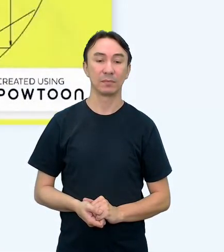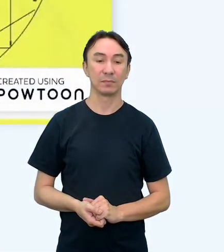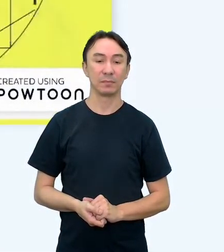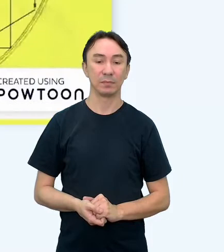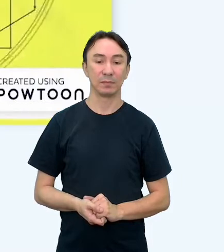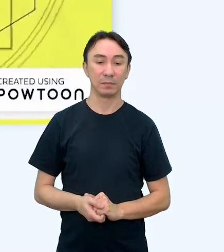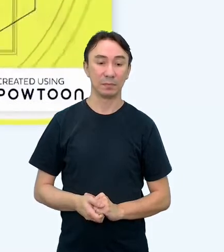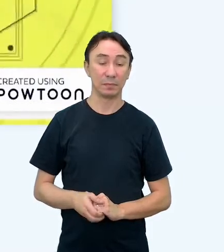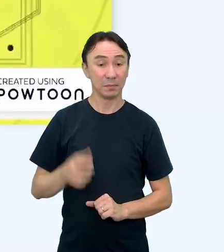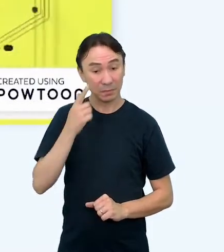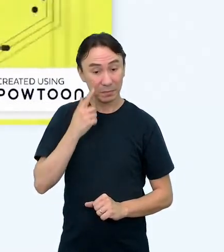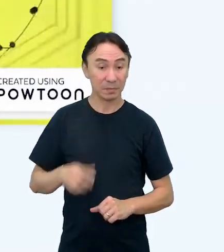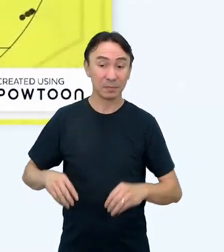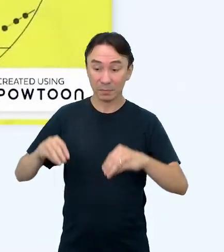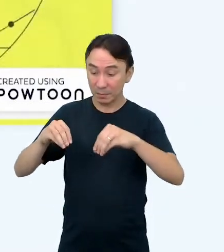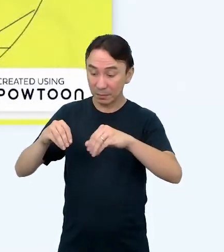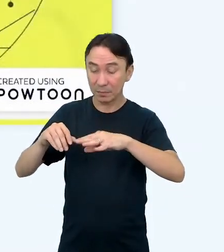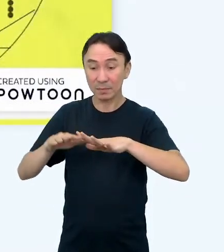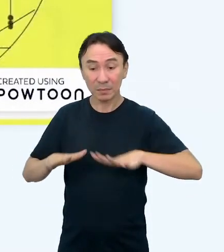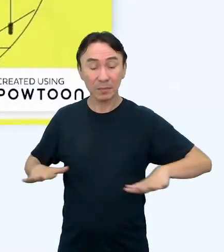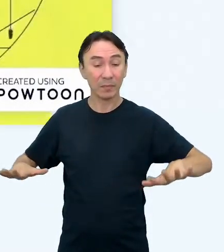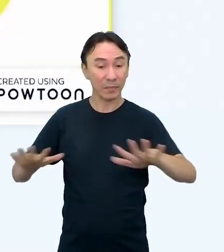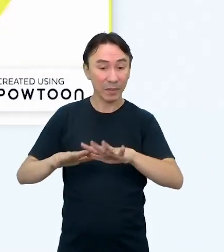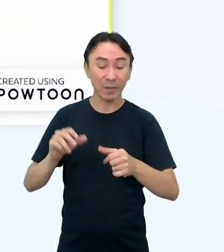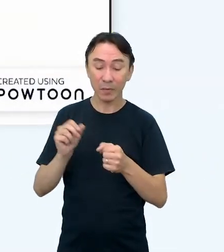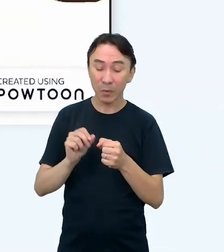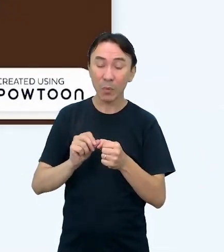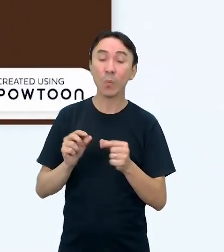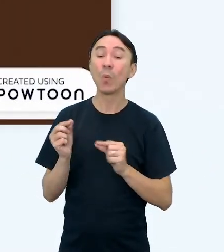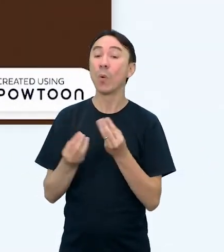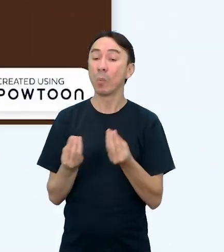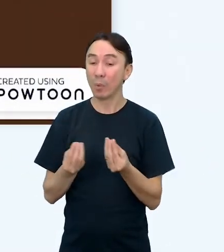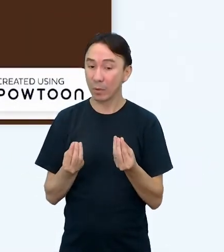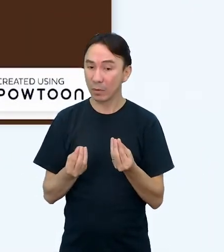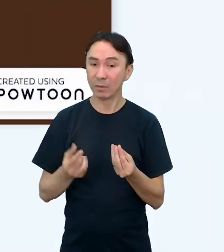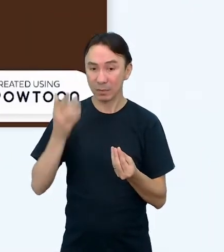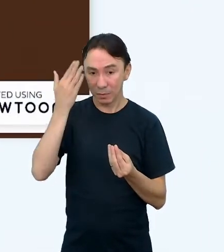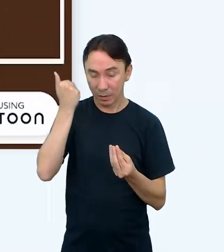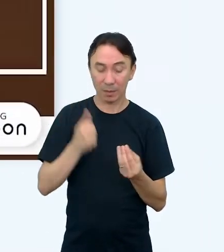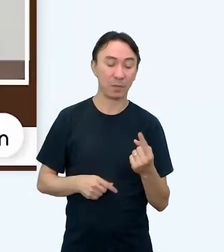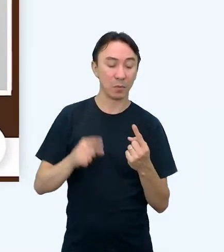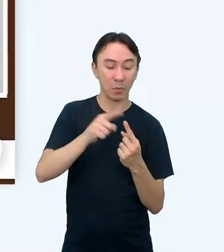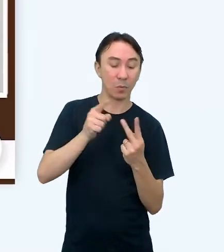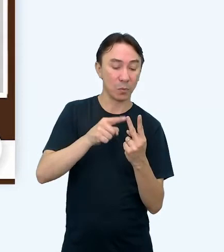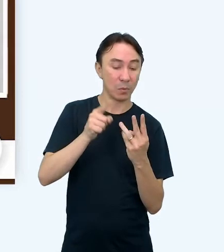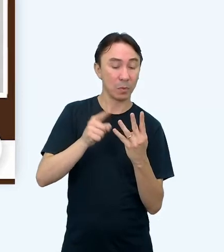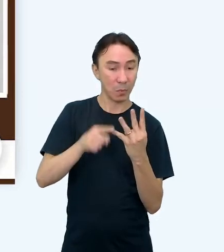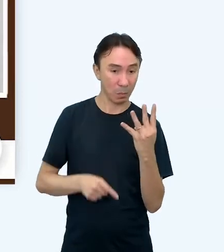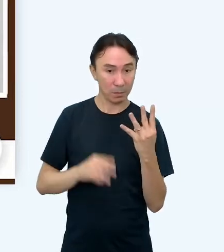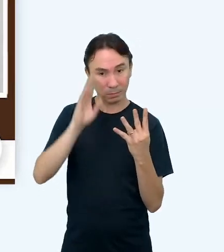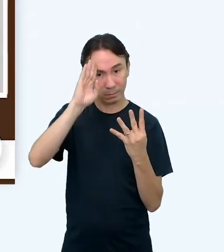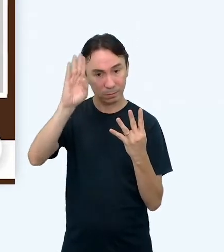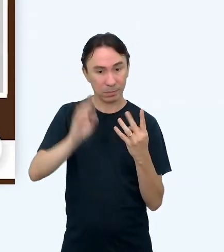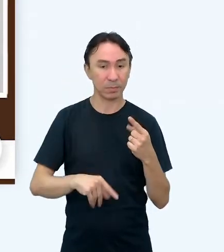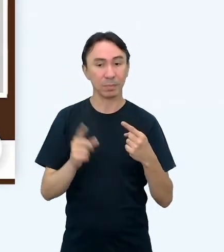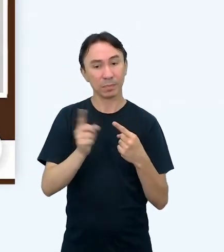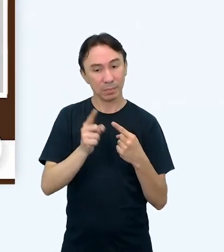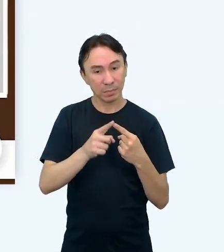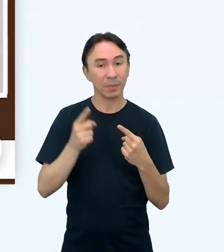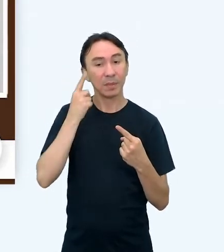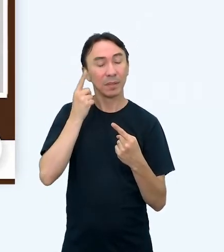Você sabe do que os solos são formados? Os solos são constituídos de 4 componentes principais: partículas